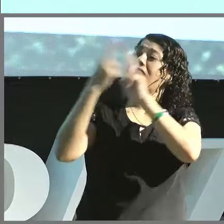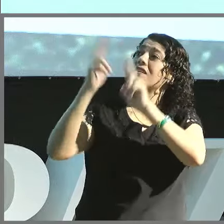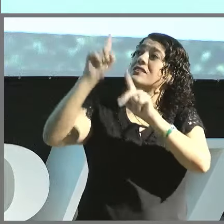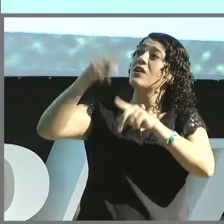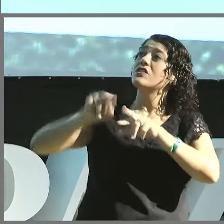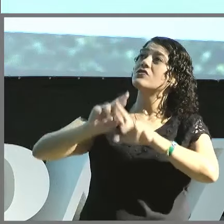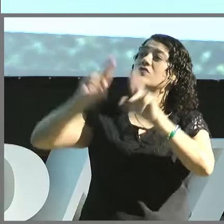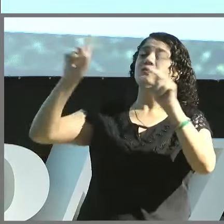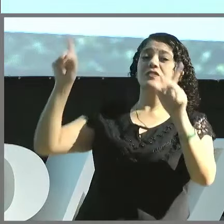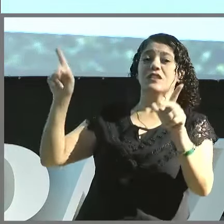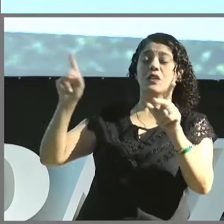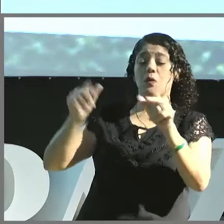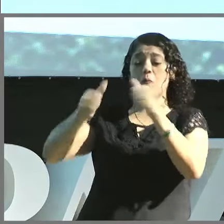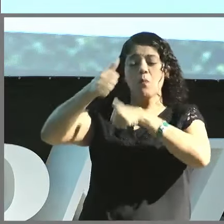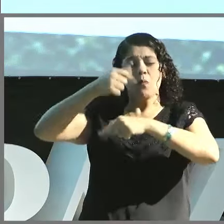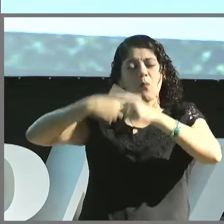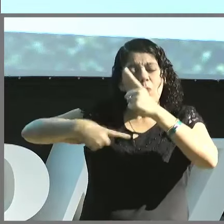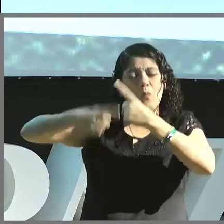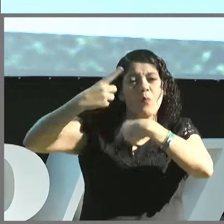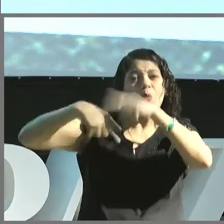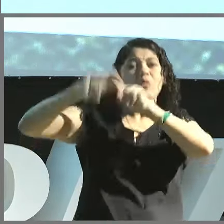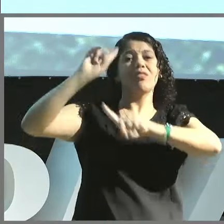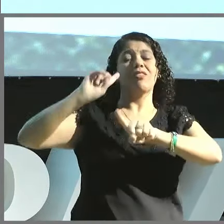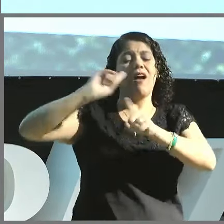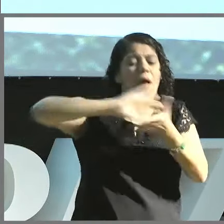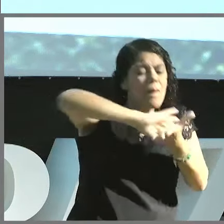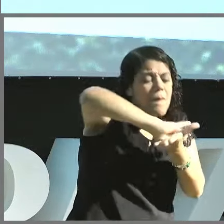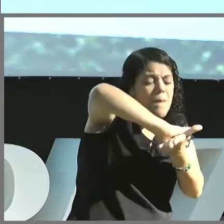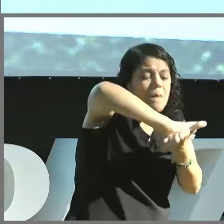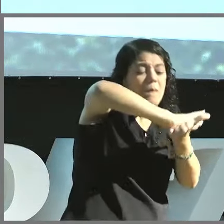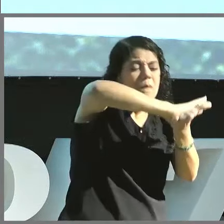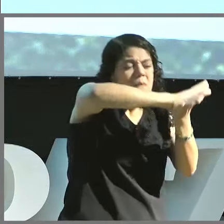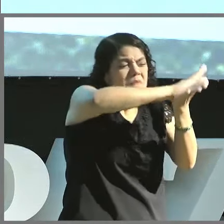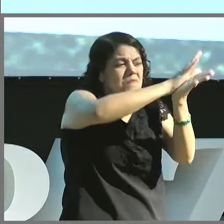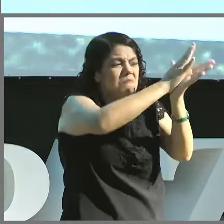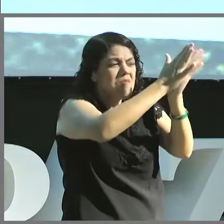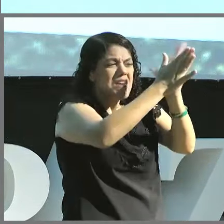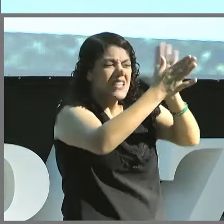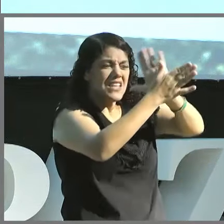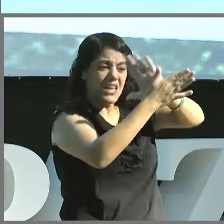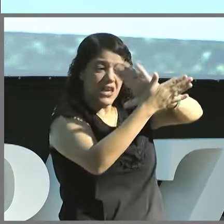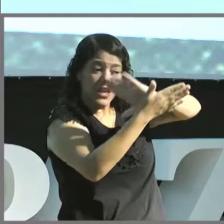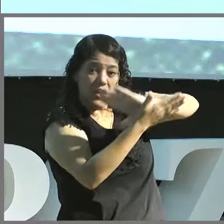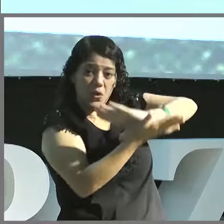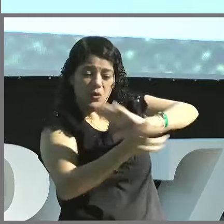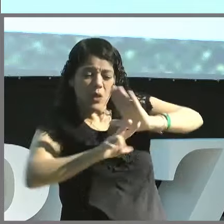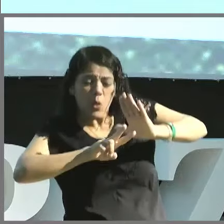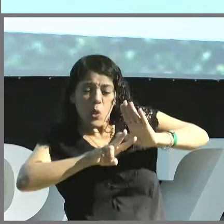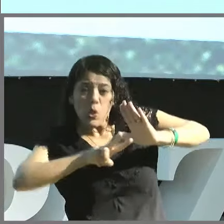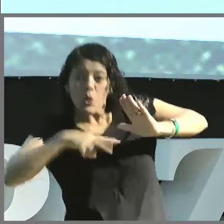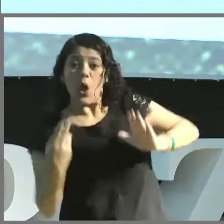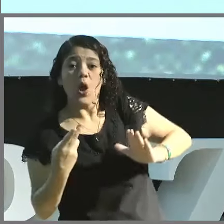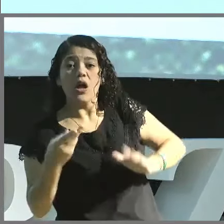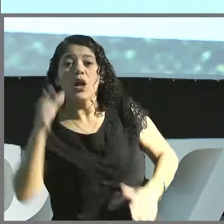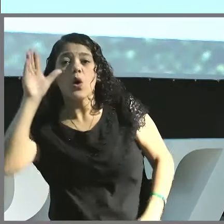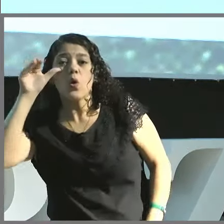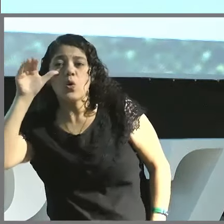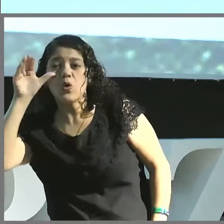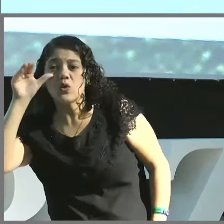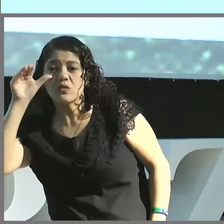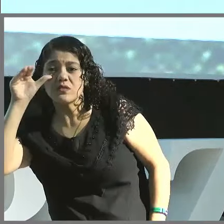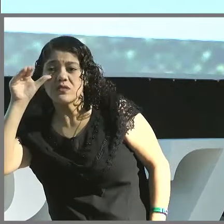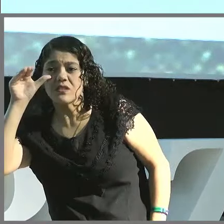diferentes, transformando a palavra preconceito em curiosidade. Quando você tiver preconceito com alguém,